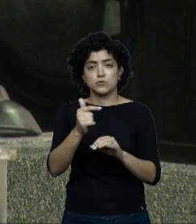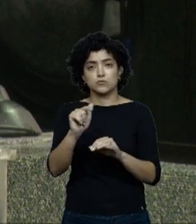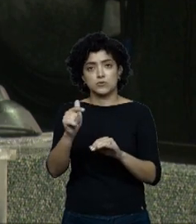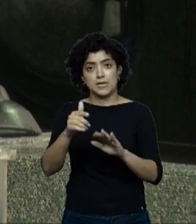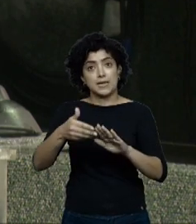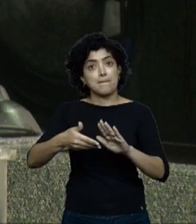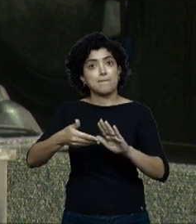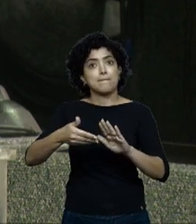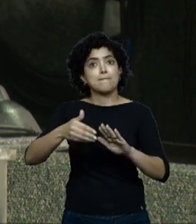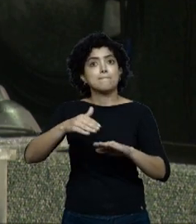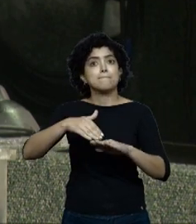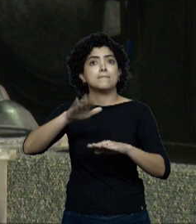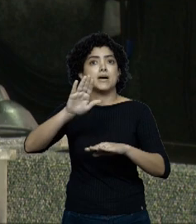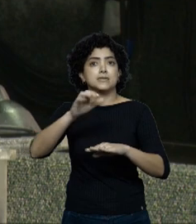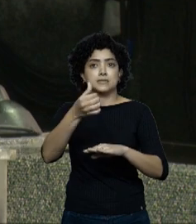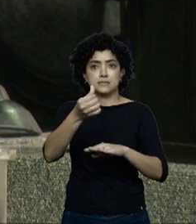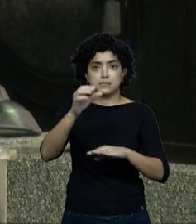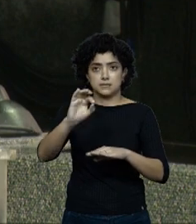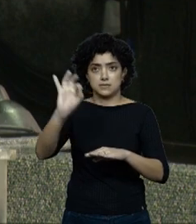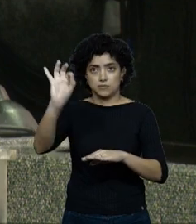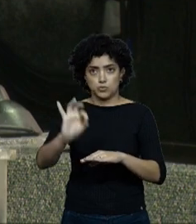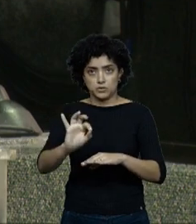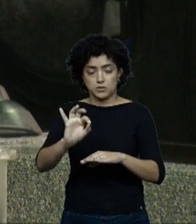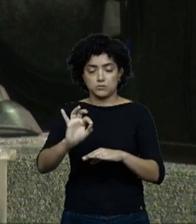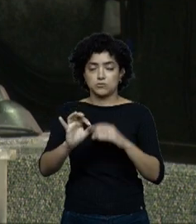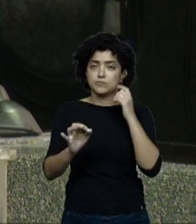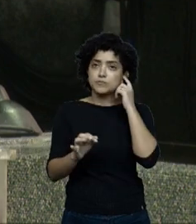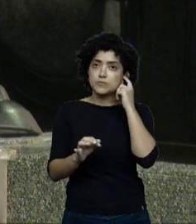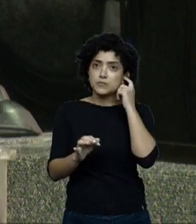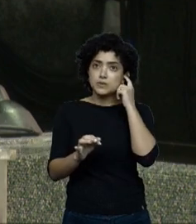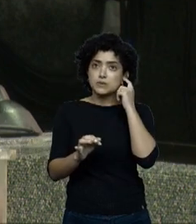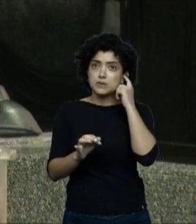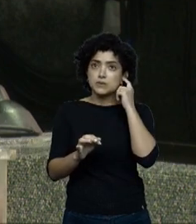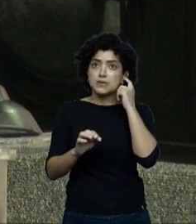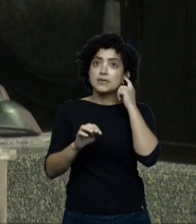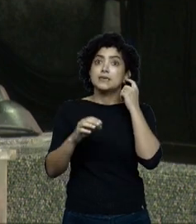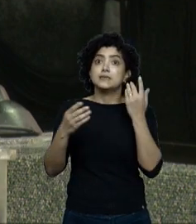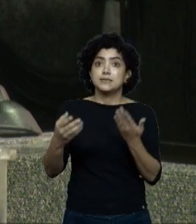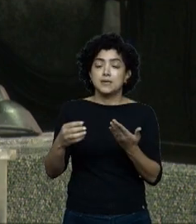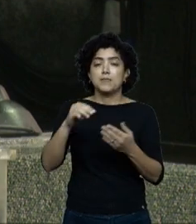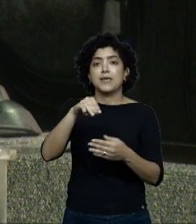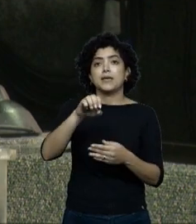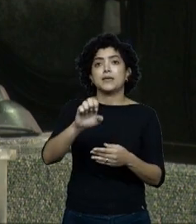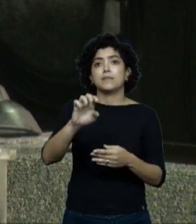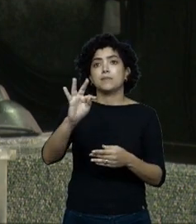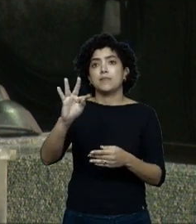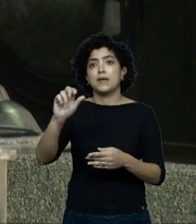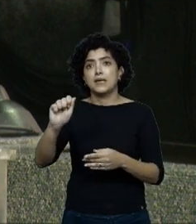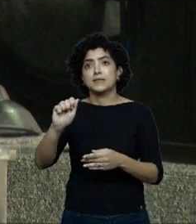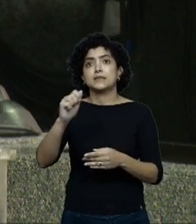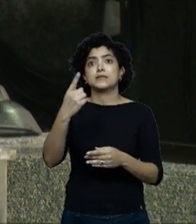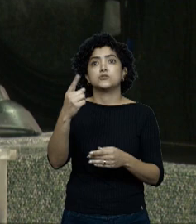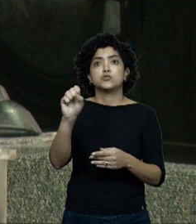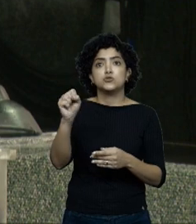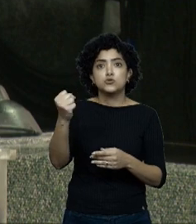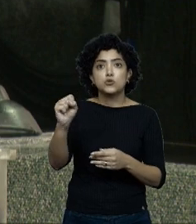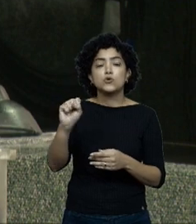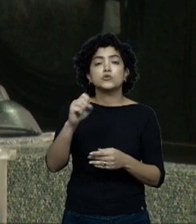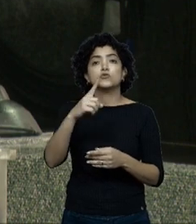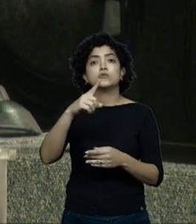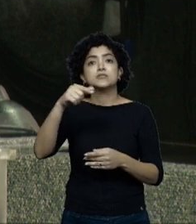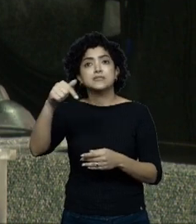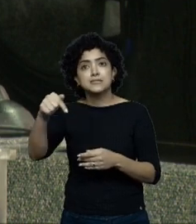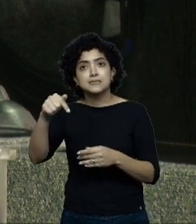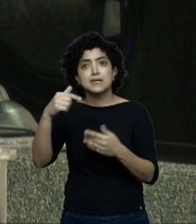sessenta por cento aí entra a questão é da Meta 17 do planejador educação da Meta 18 do Plano Nacional de